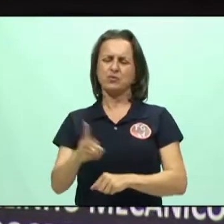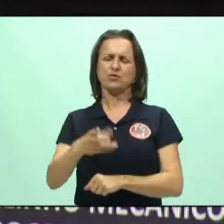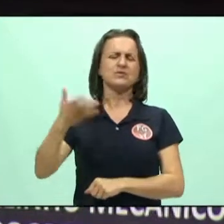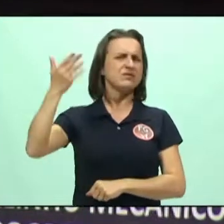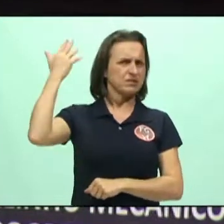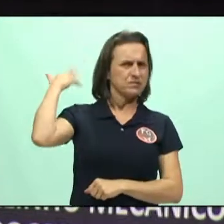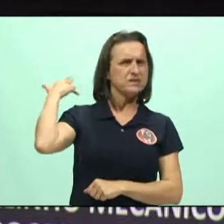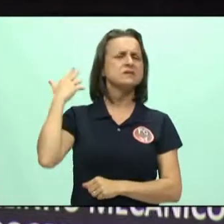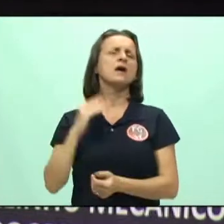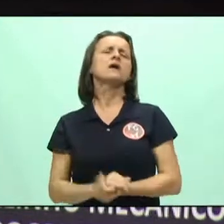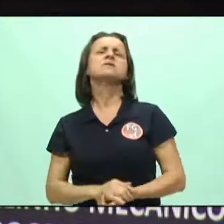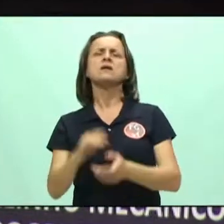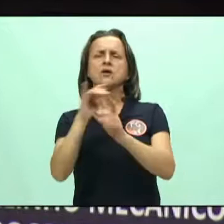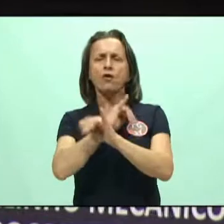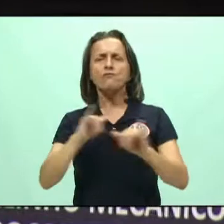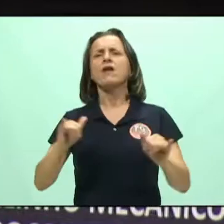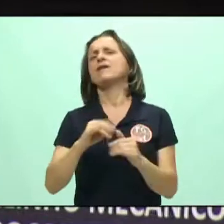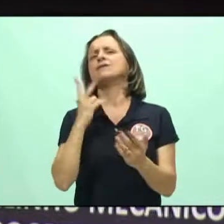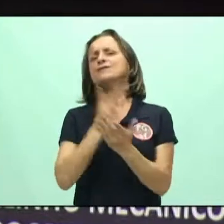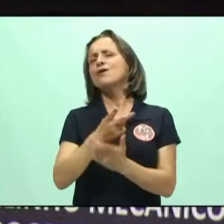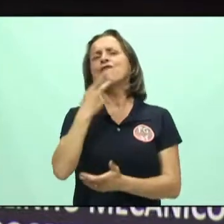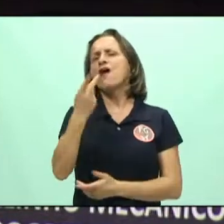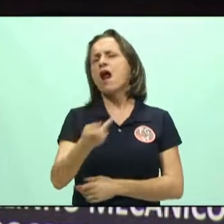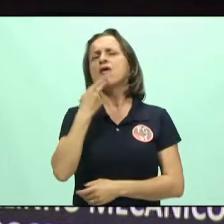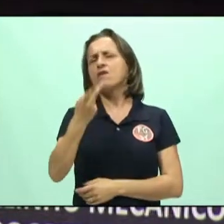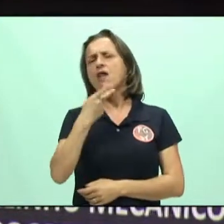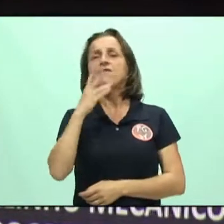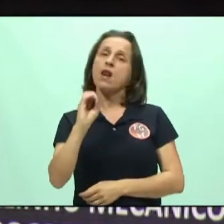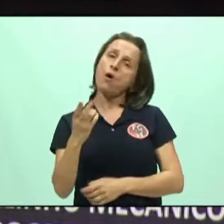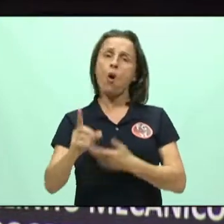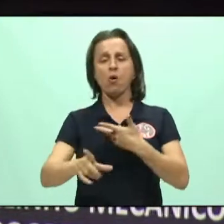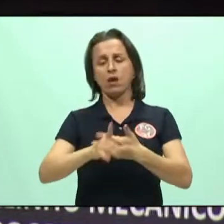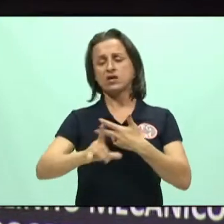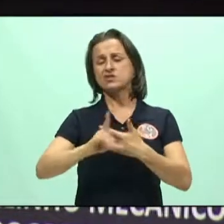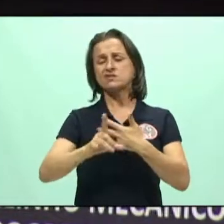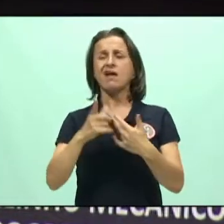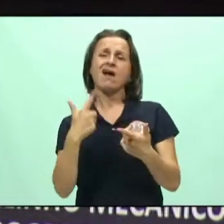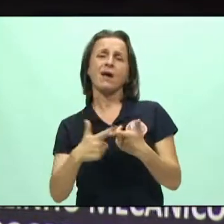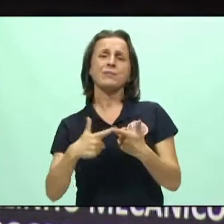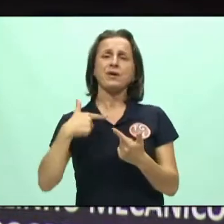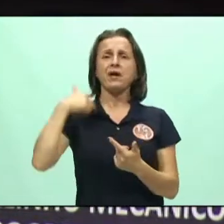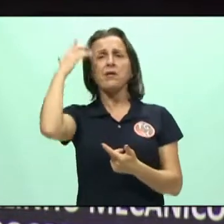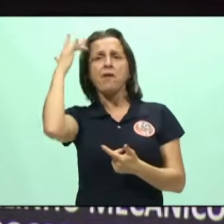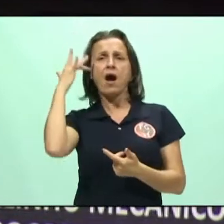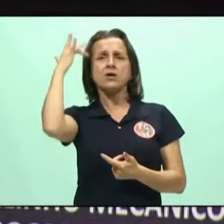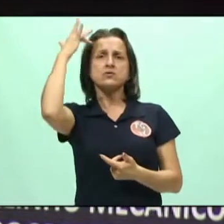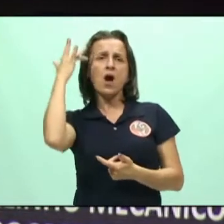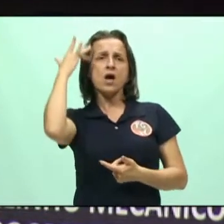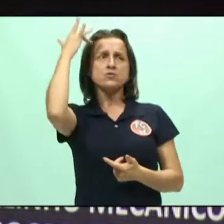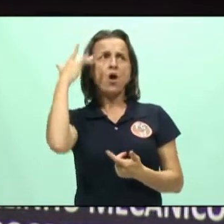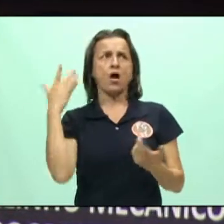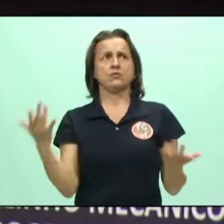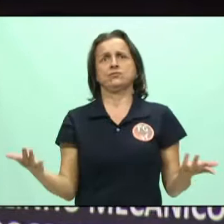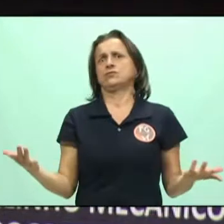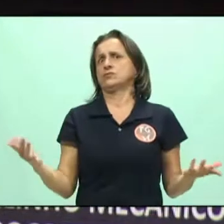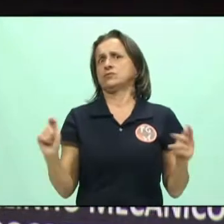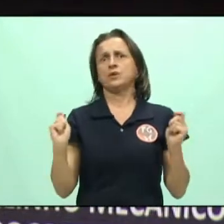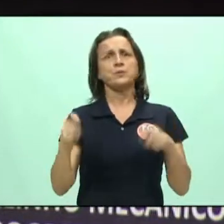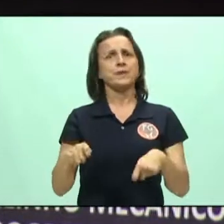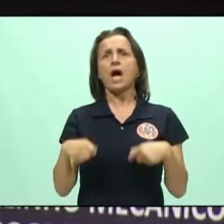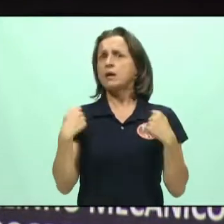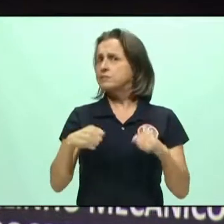de falar e legislar através dos nossos achismos né Nós temos que achar aquilo que é a população também